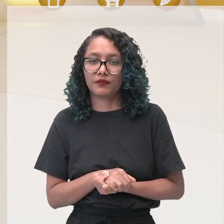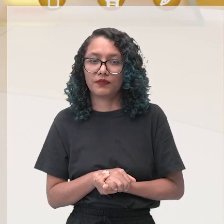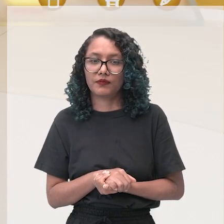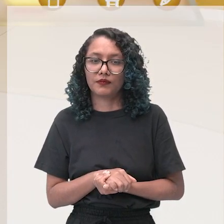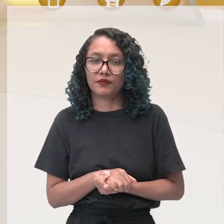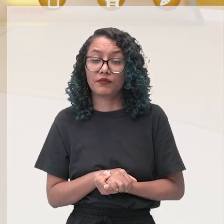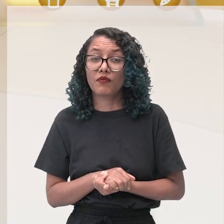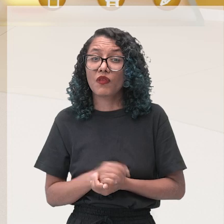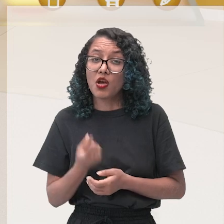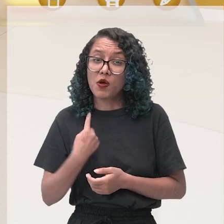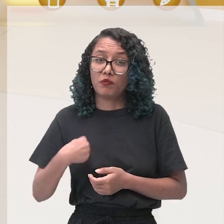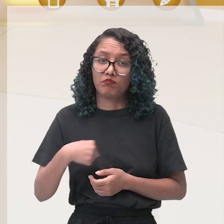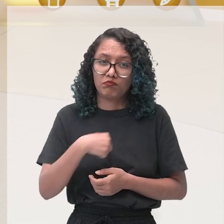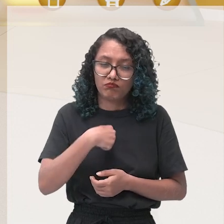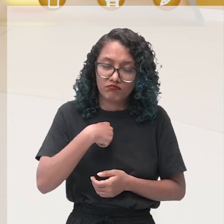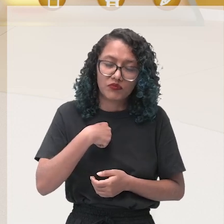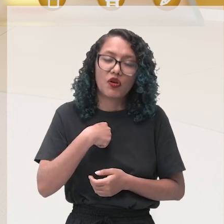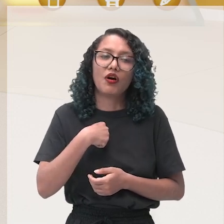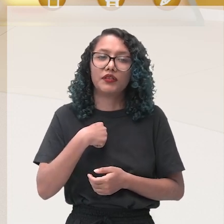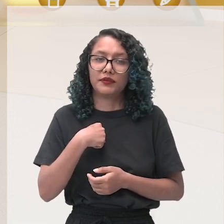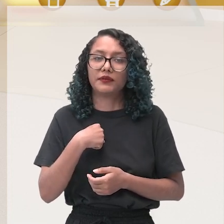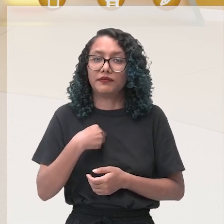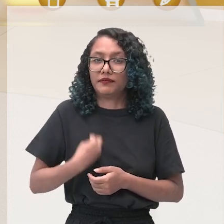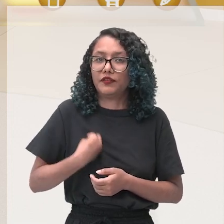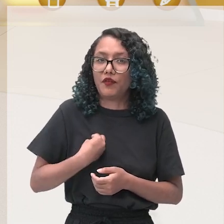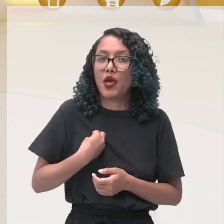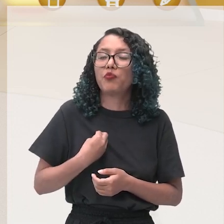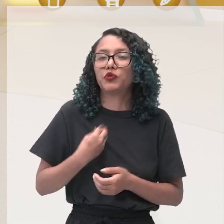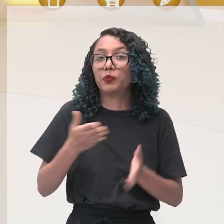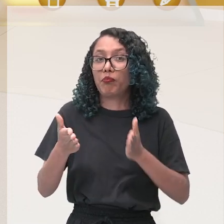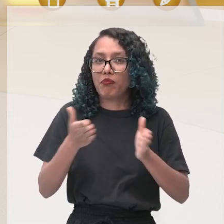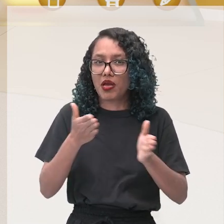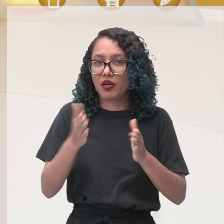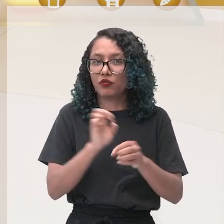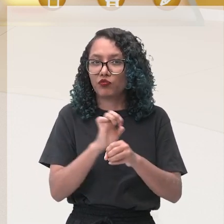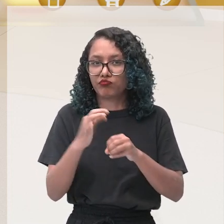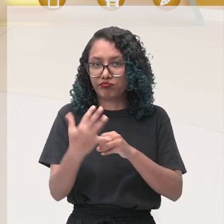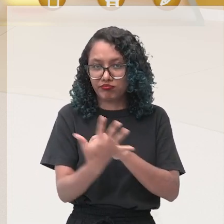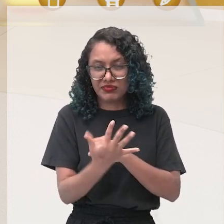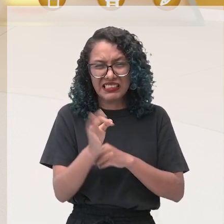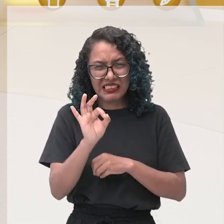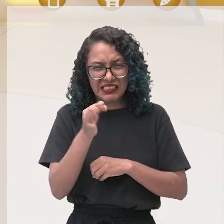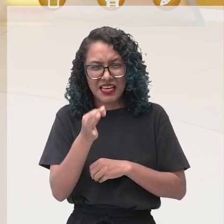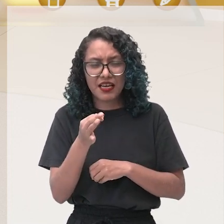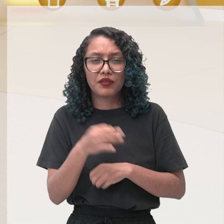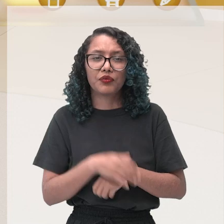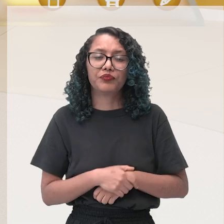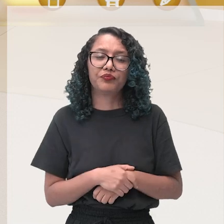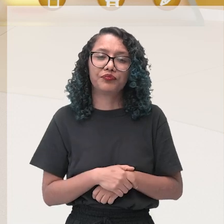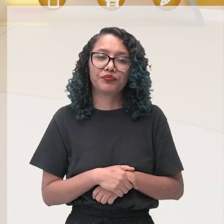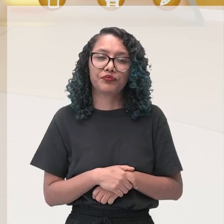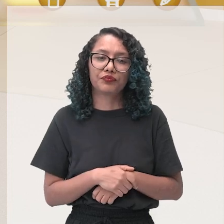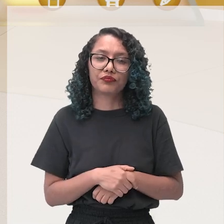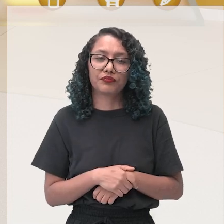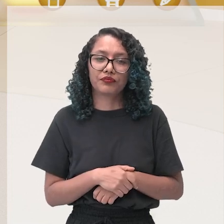período pandêmico, na qual o mundo consumiu, né, de